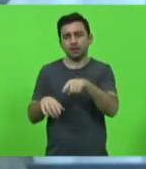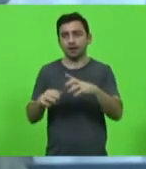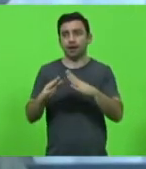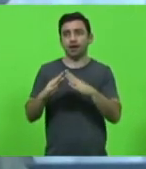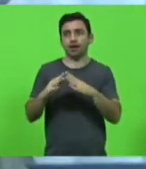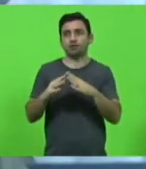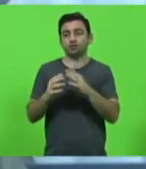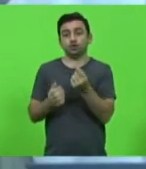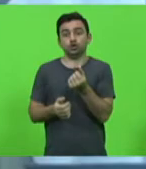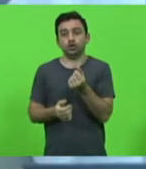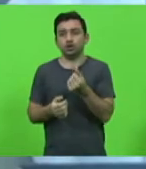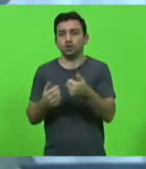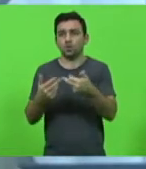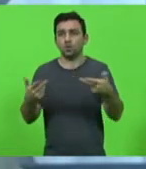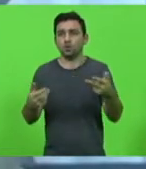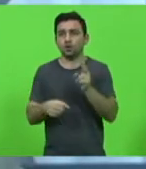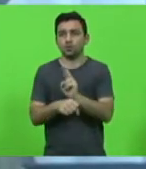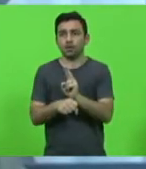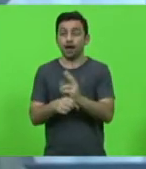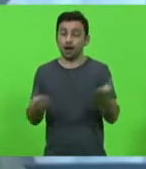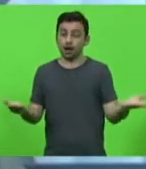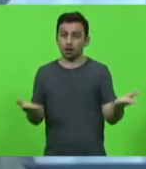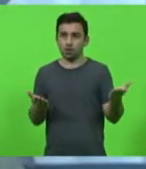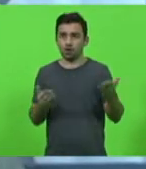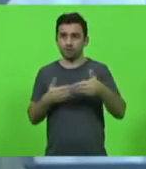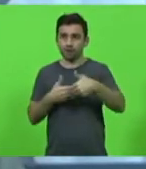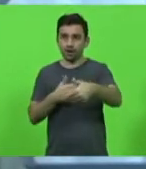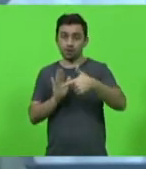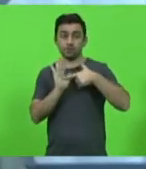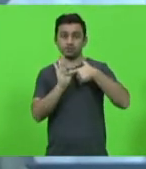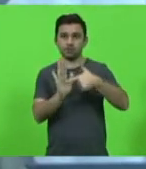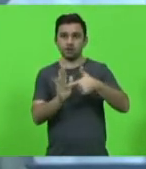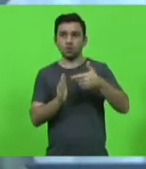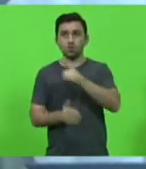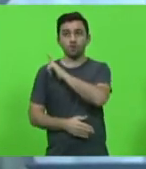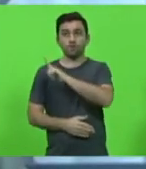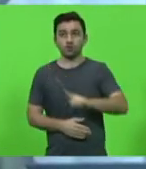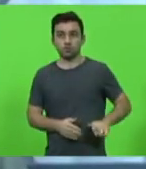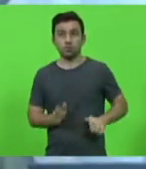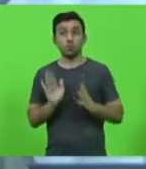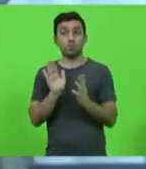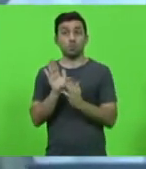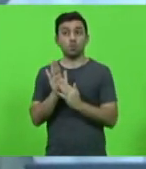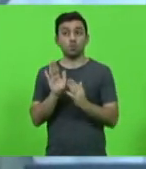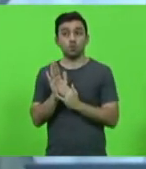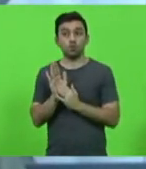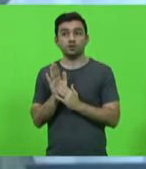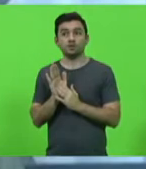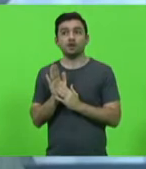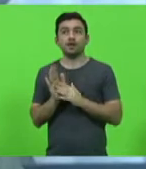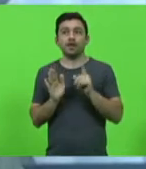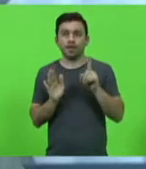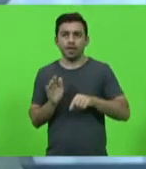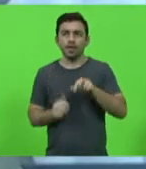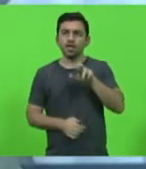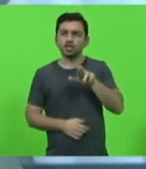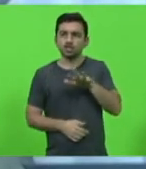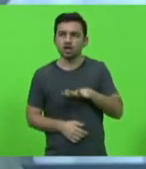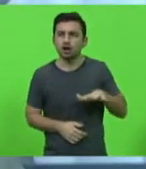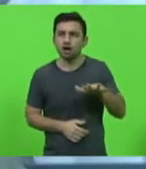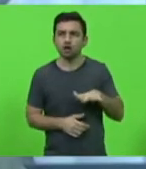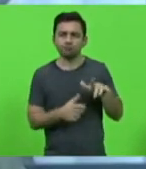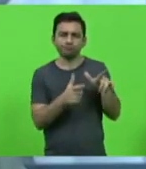financeira. Então, nós vamos apresentar ao governador uma proposta de regionalização